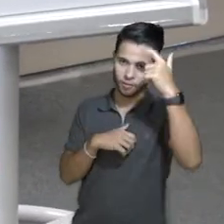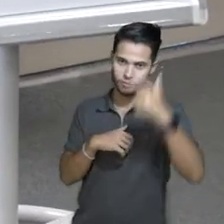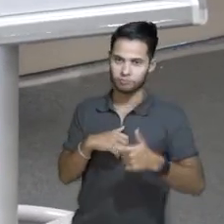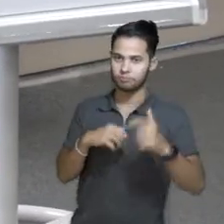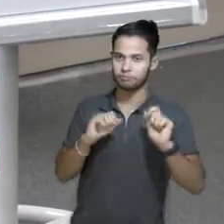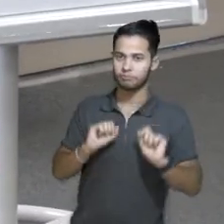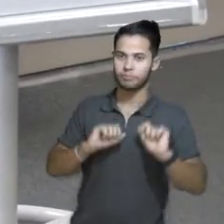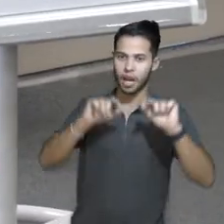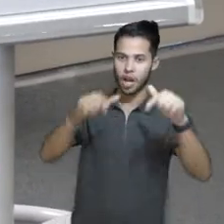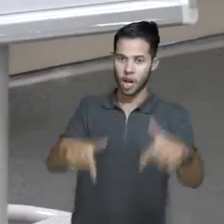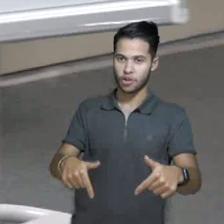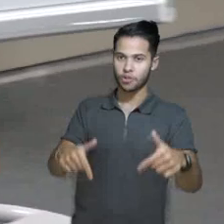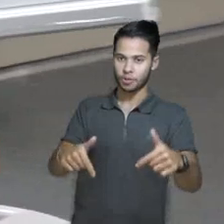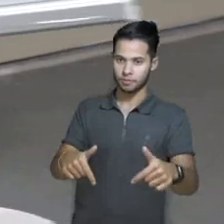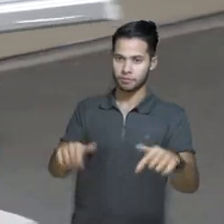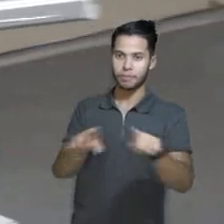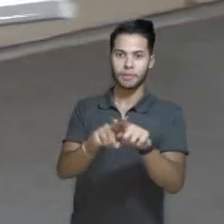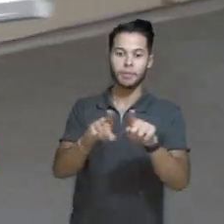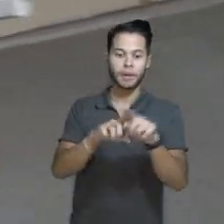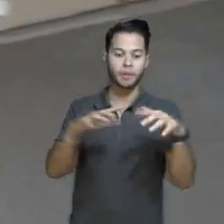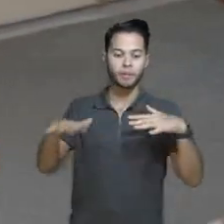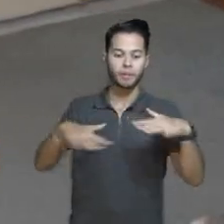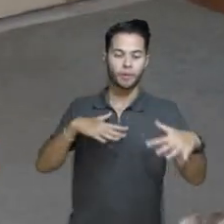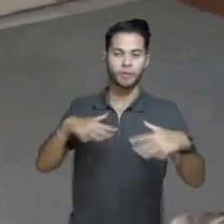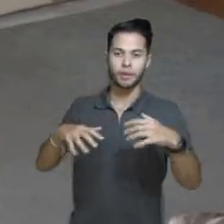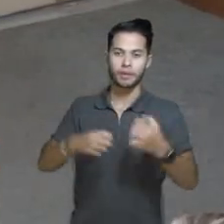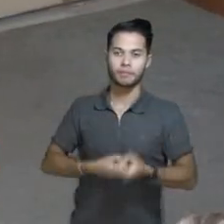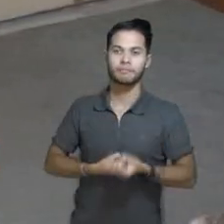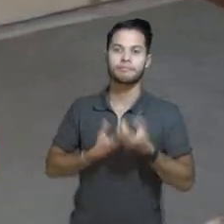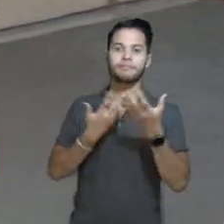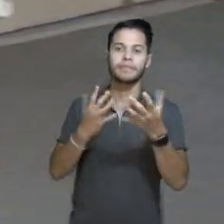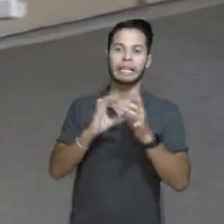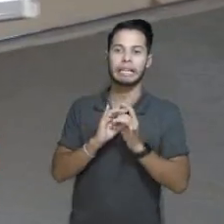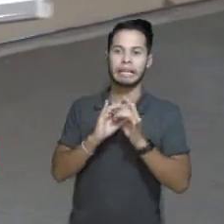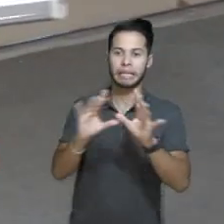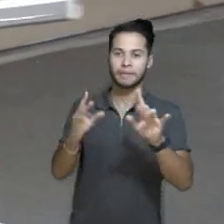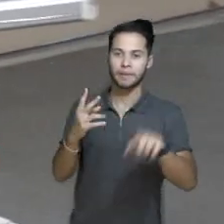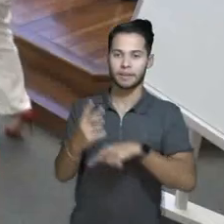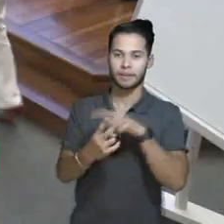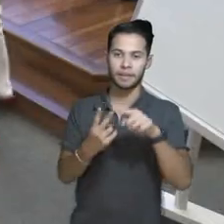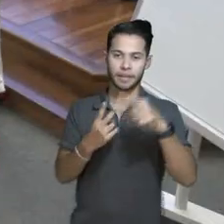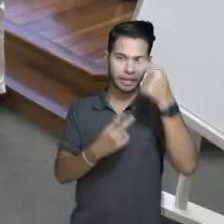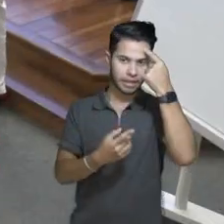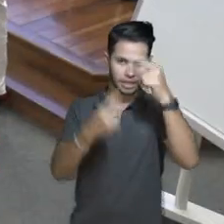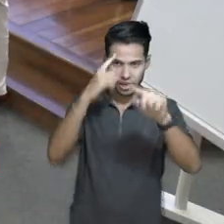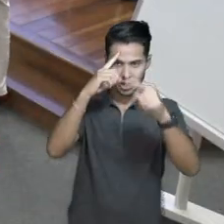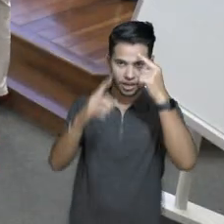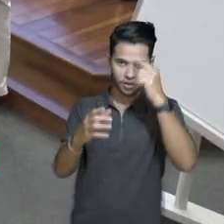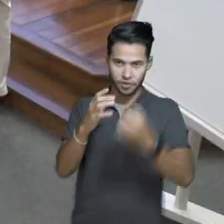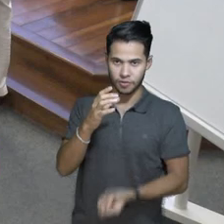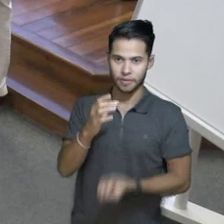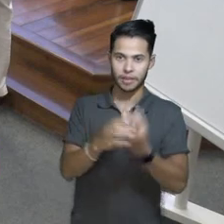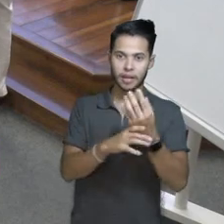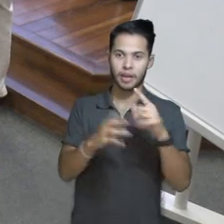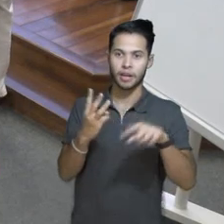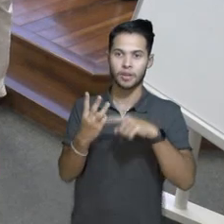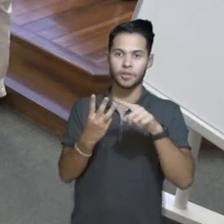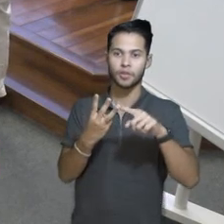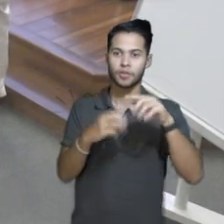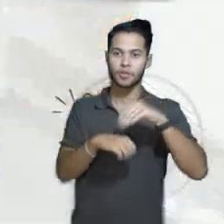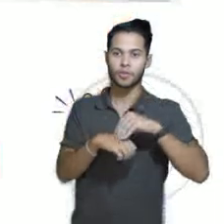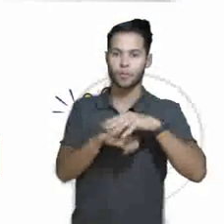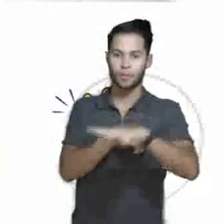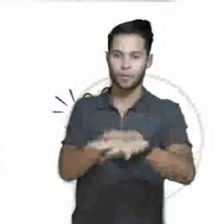algo é movida pela espontaneidade criatividade pelo compartilhamento e pelo Desejo de impactar